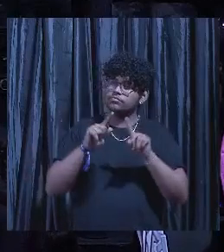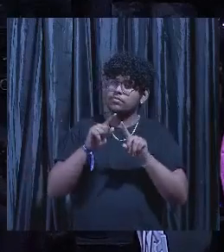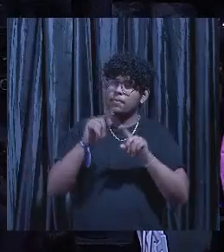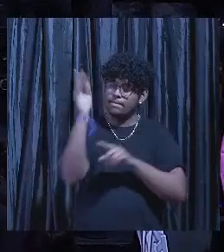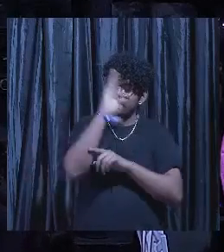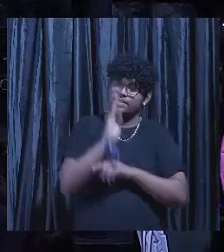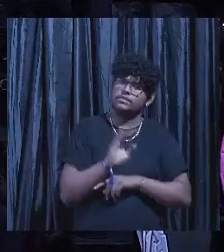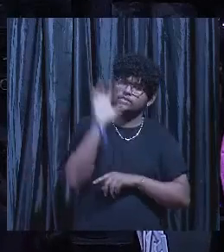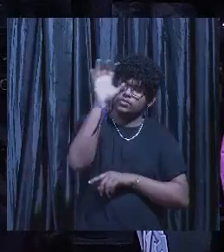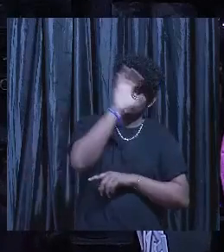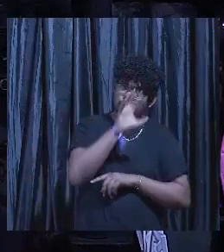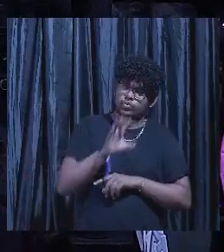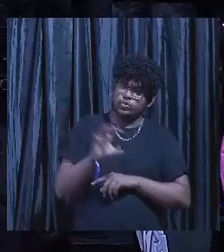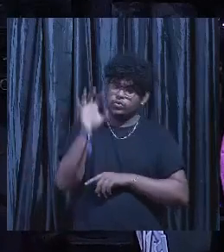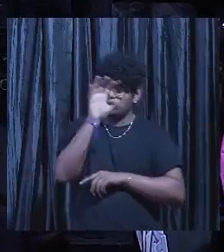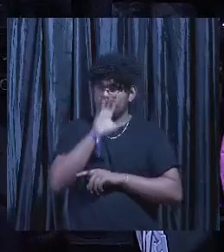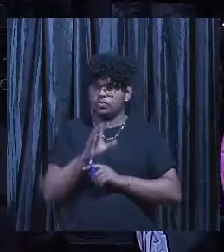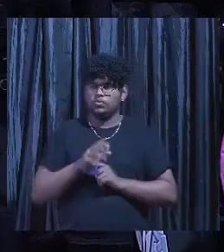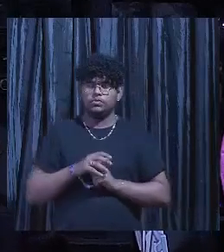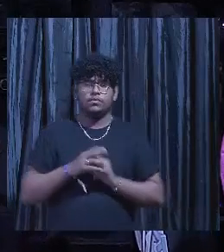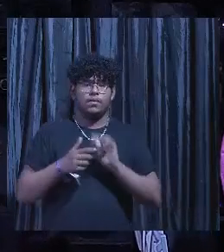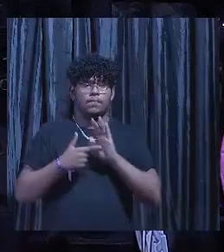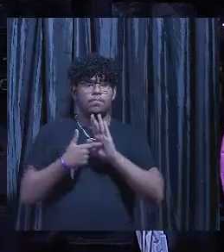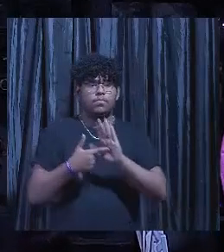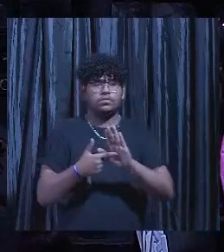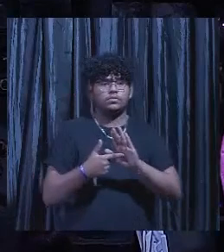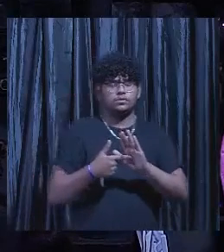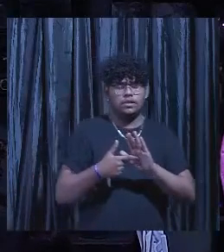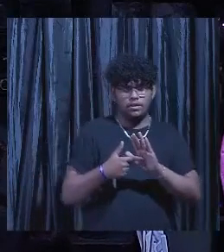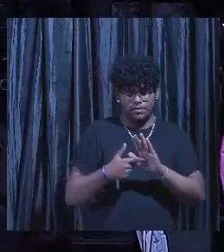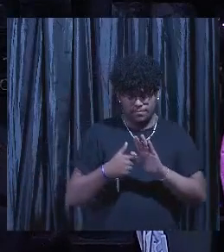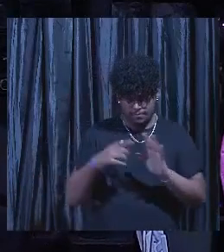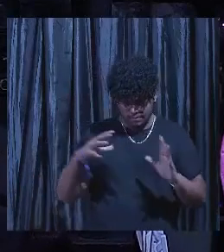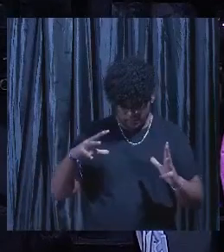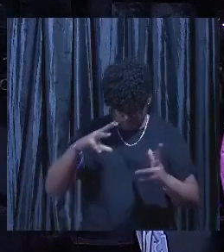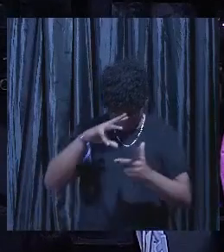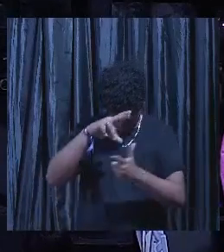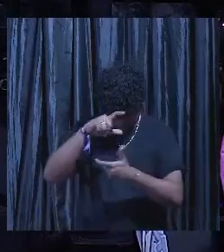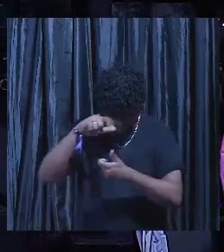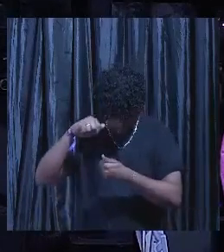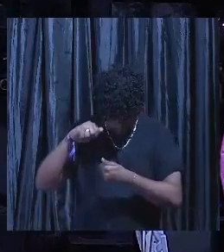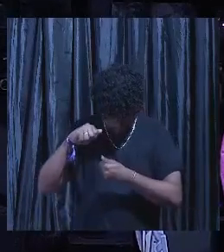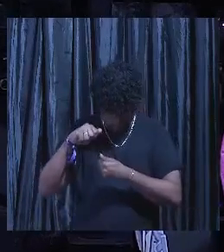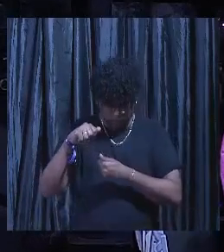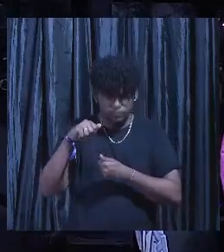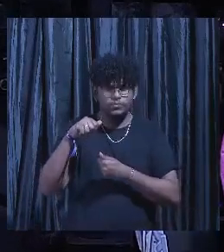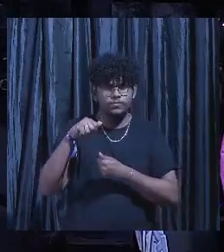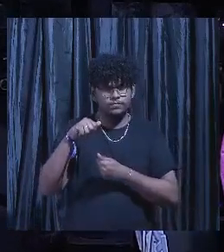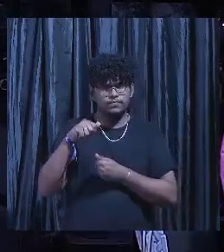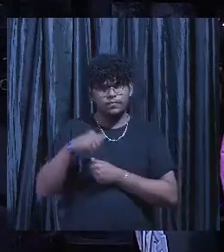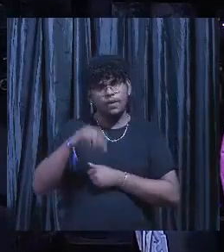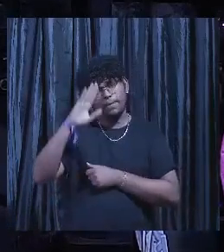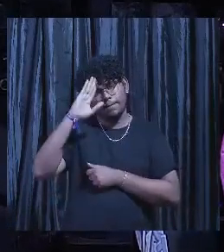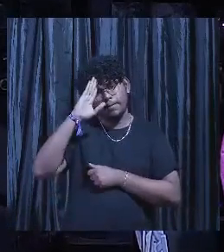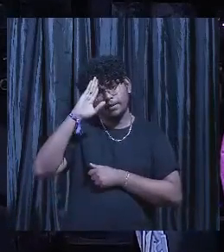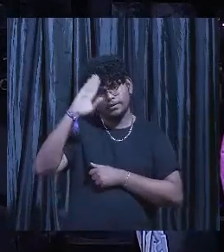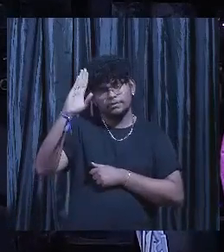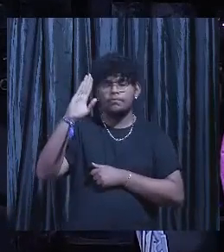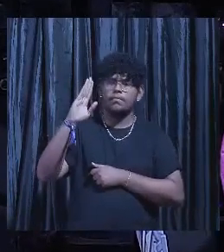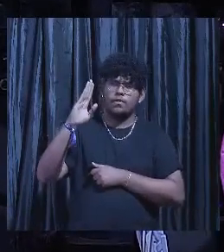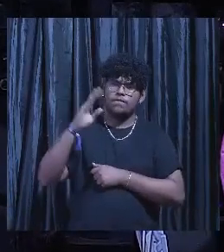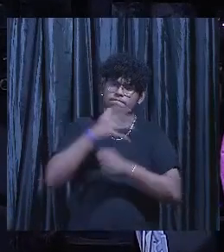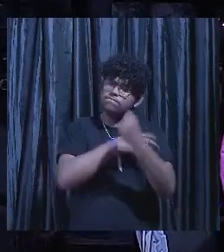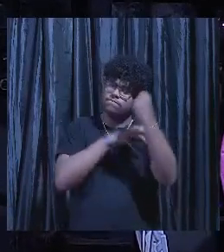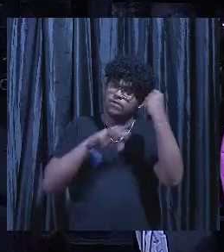no Brasil, para mostrar um pouco para o mundo, né, uma das nossas principais forças, que é a